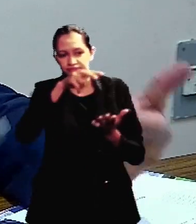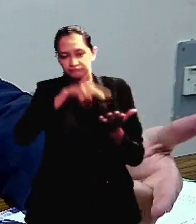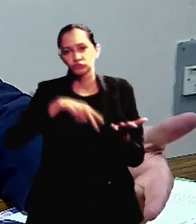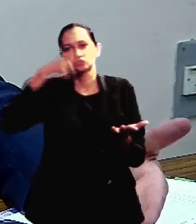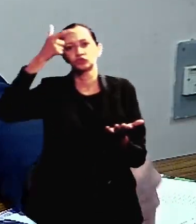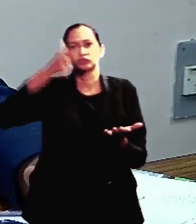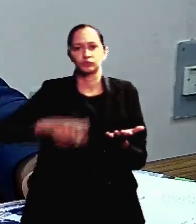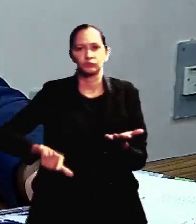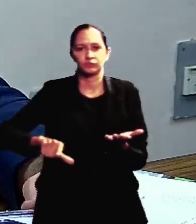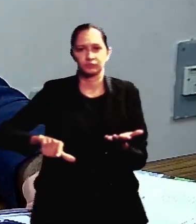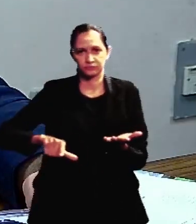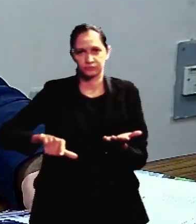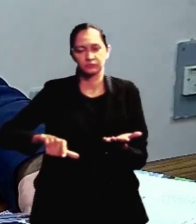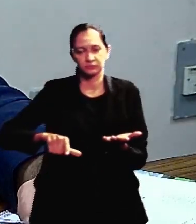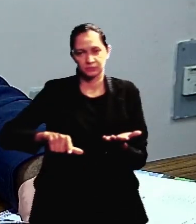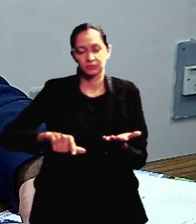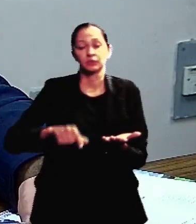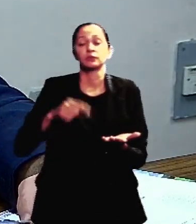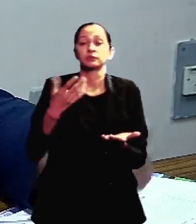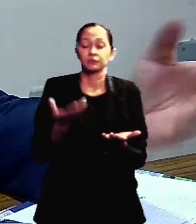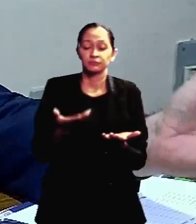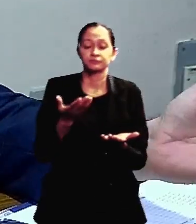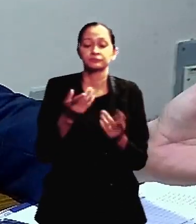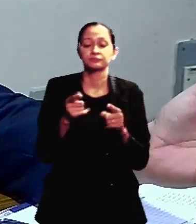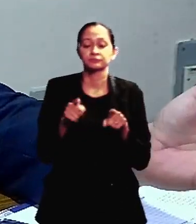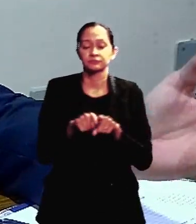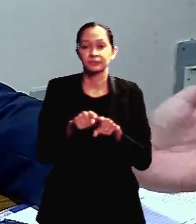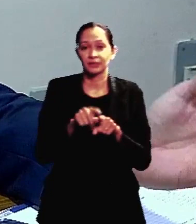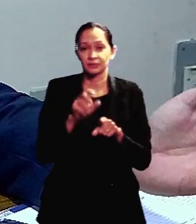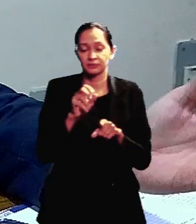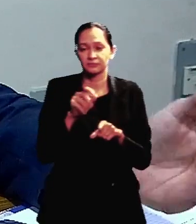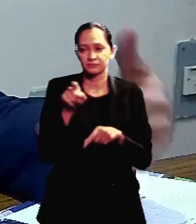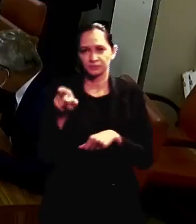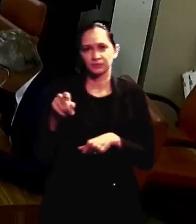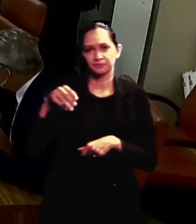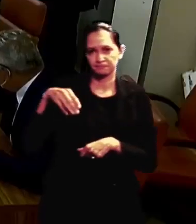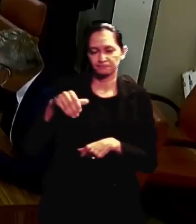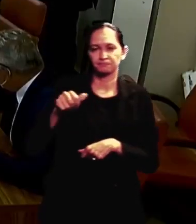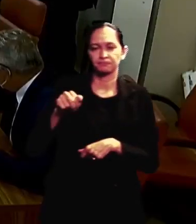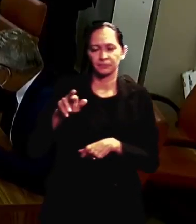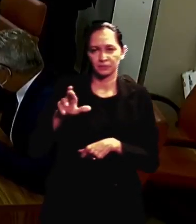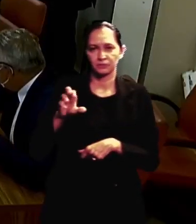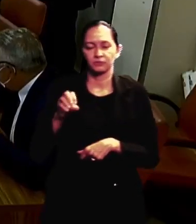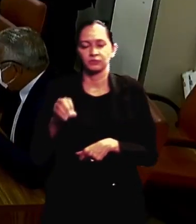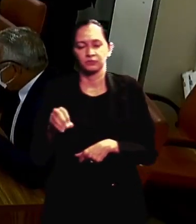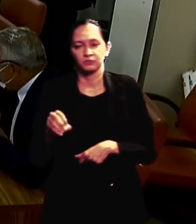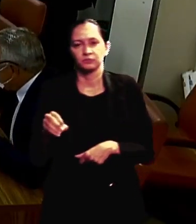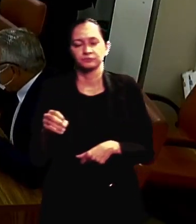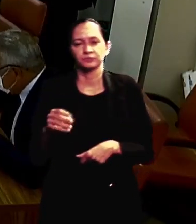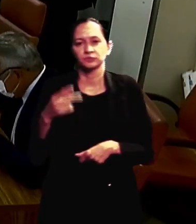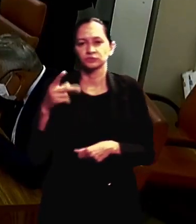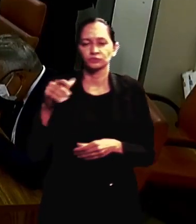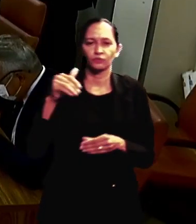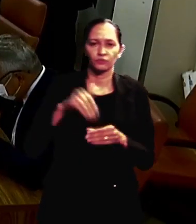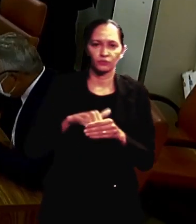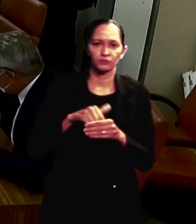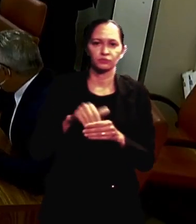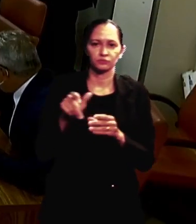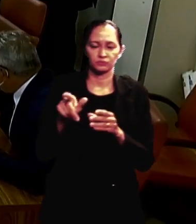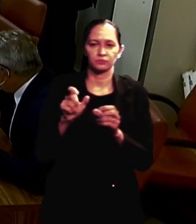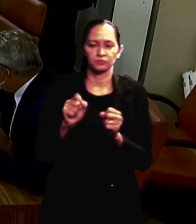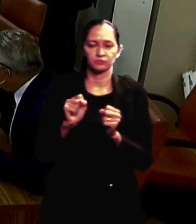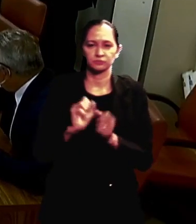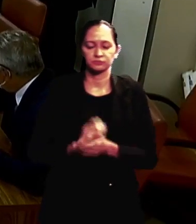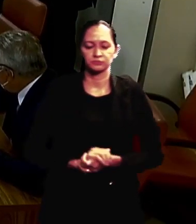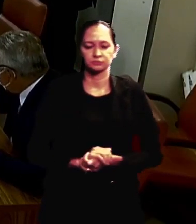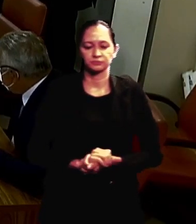Inclusive, diante dessa renovação, tendo acesso, vereador Mauro Rubem, ao voto em separado de Vossa Excelência.